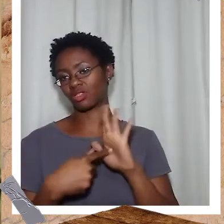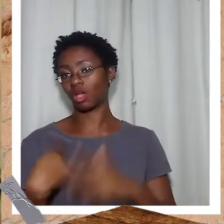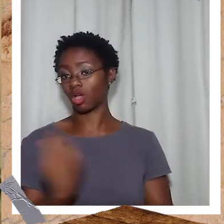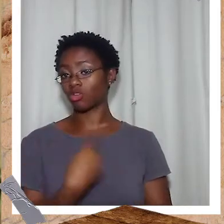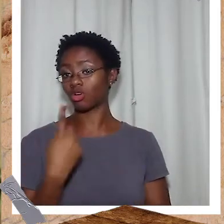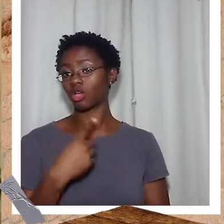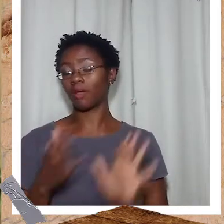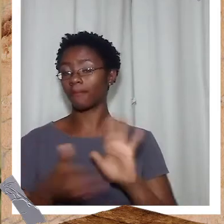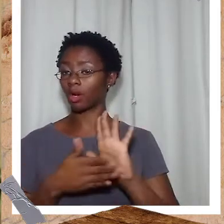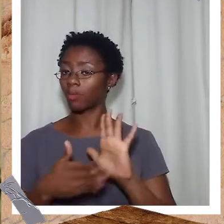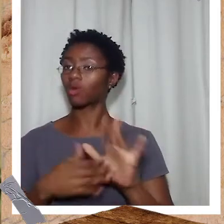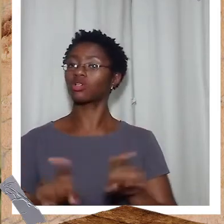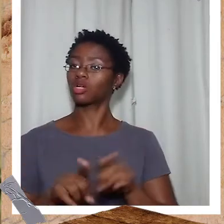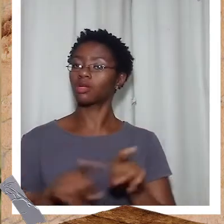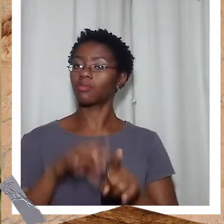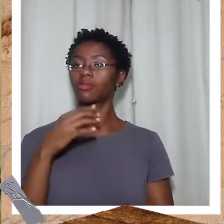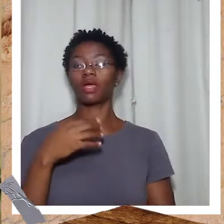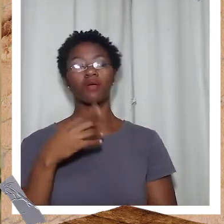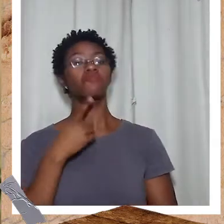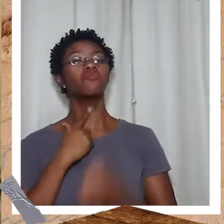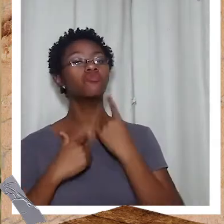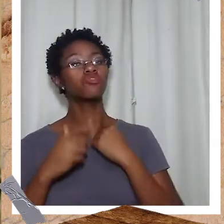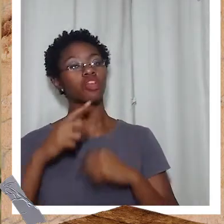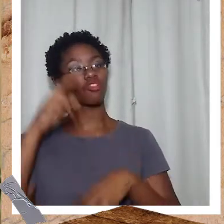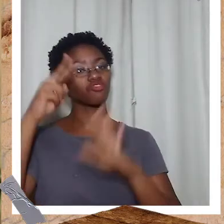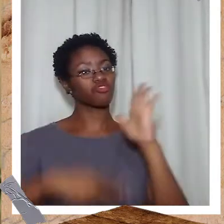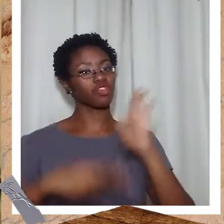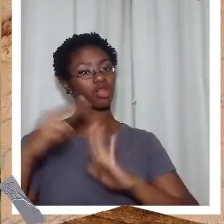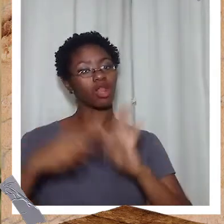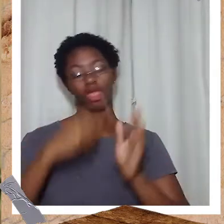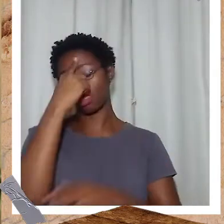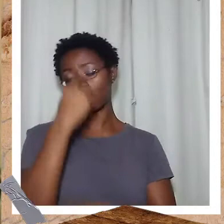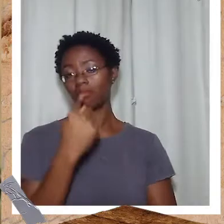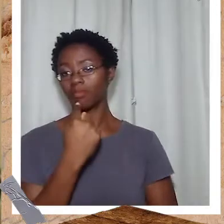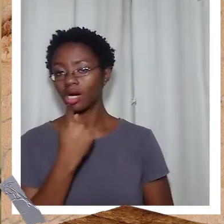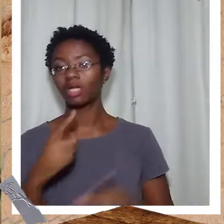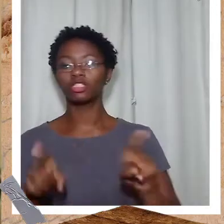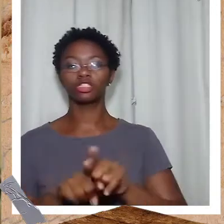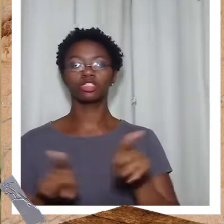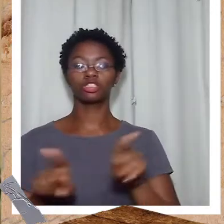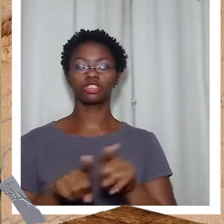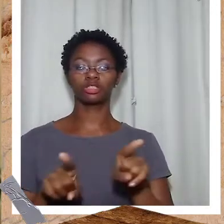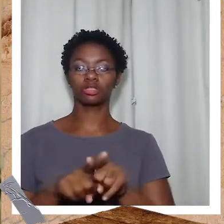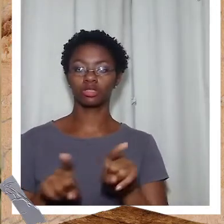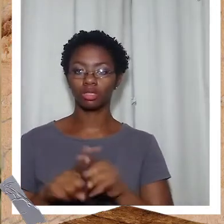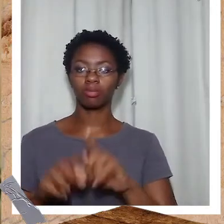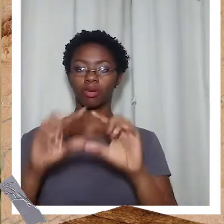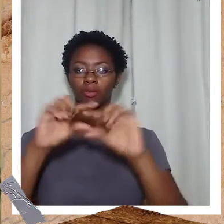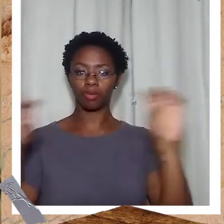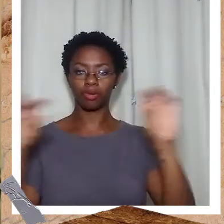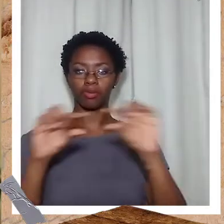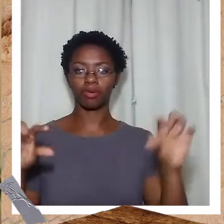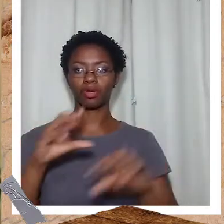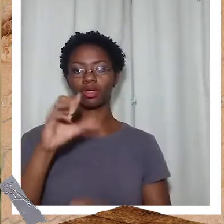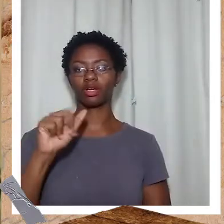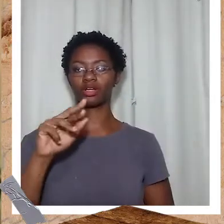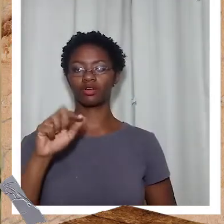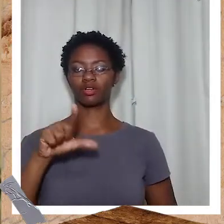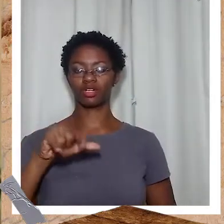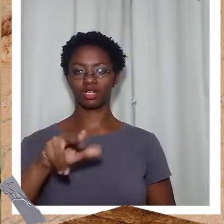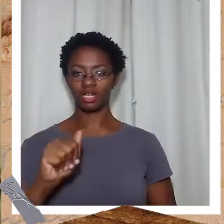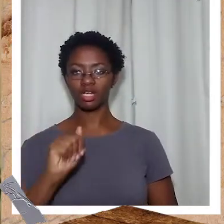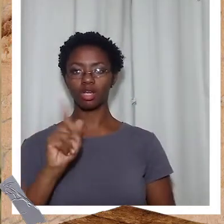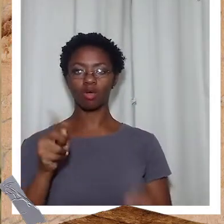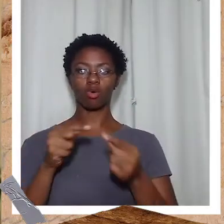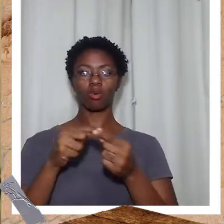vontades de ler certas imagens e ler passagens de Carolina só podem ser confirmadas a partir da